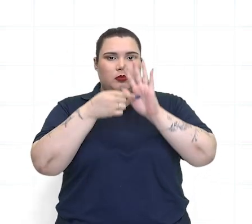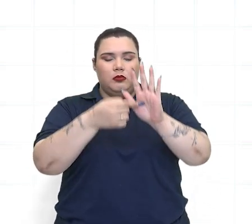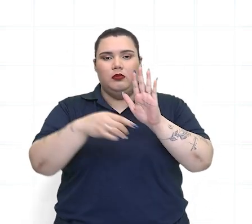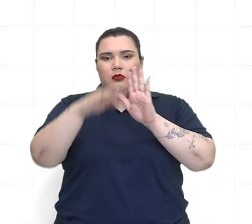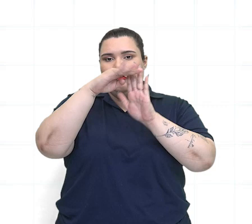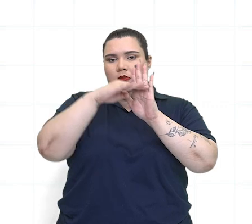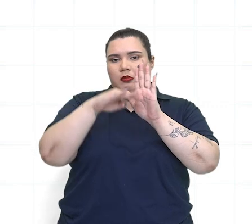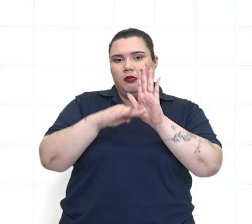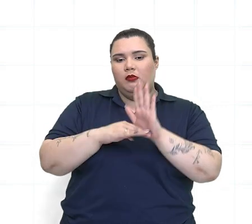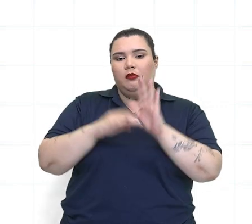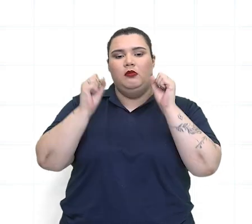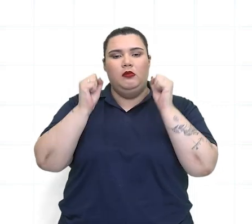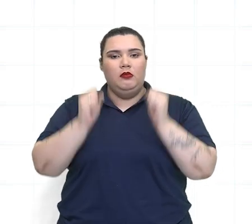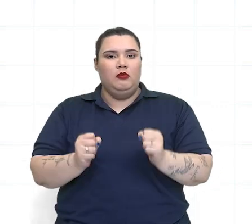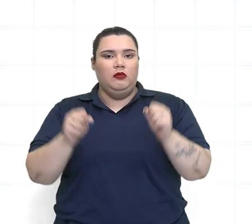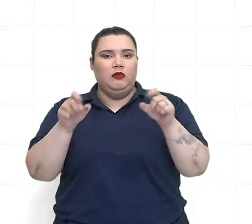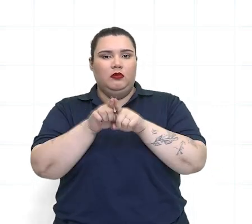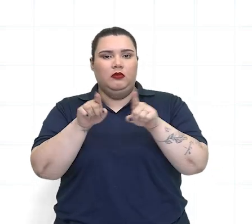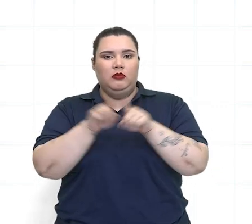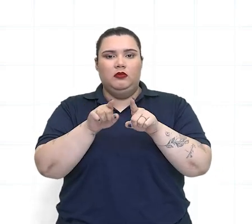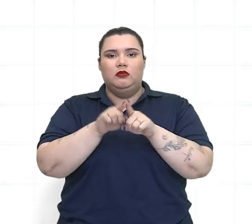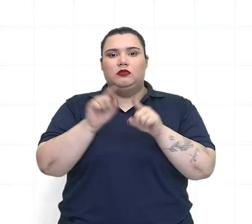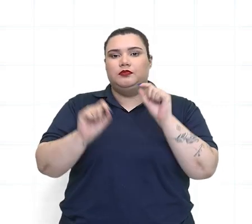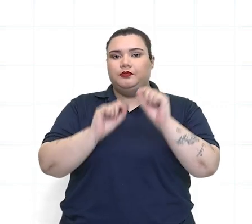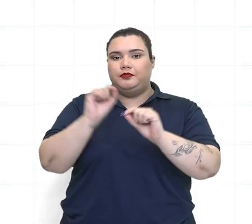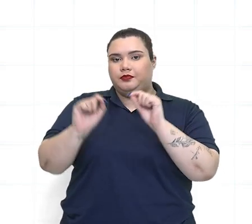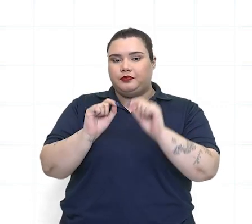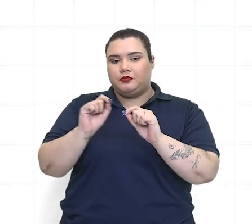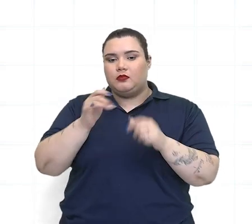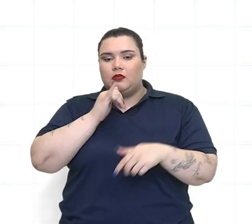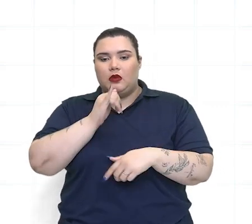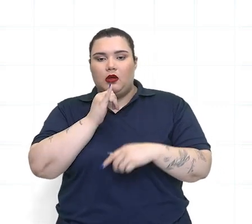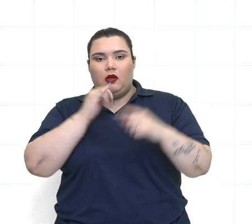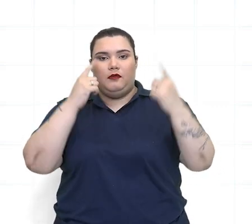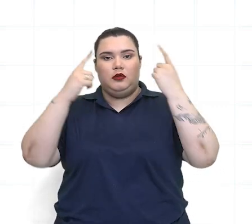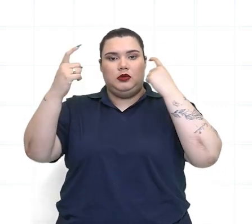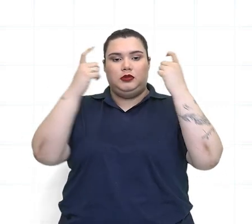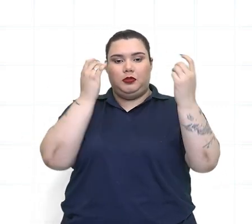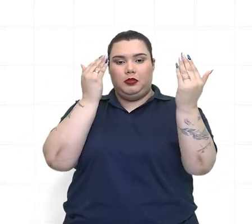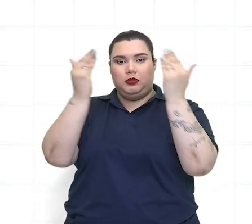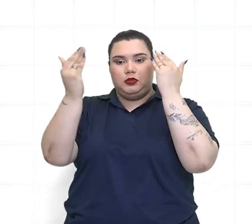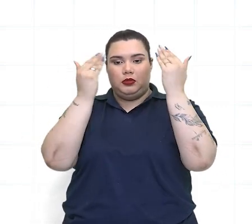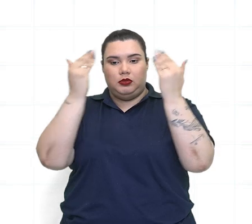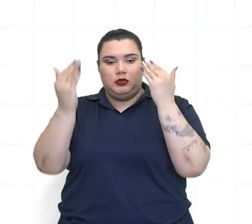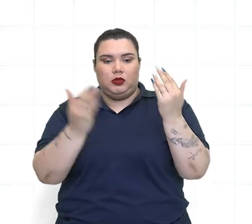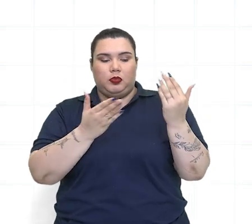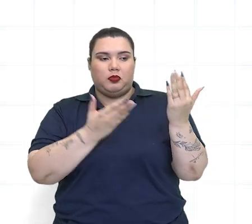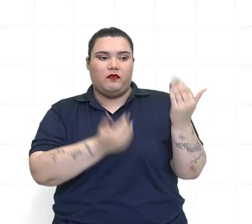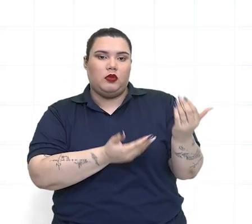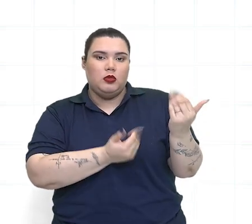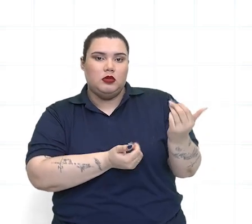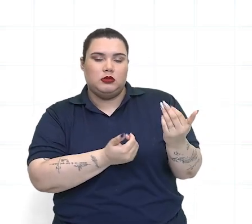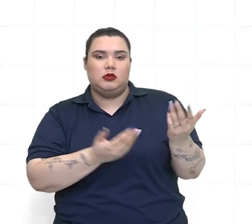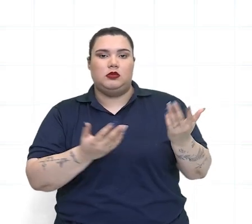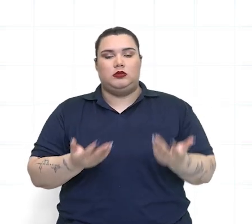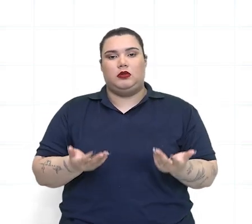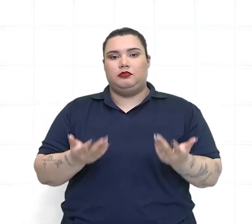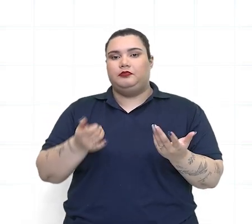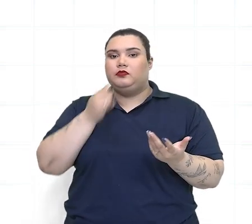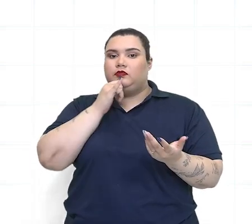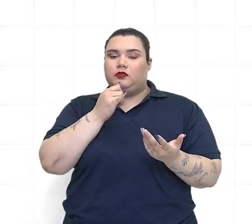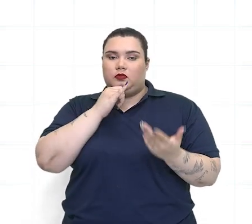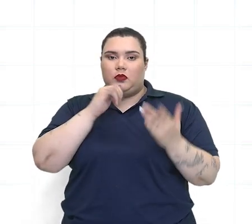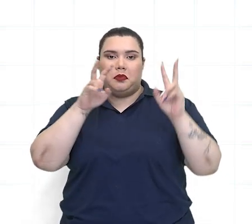você pode fazer ainda um recorte, né? Violência psicológica na adolescência,